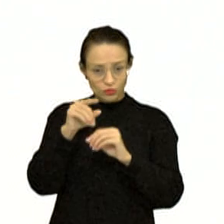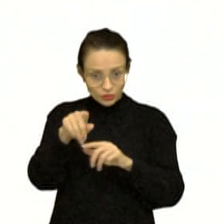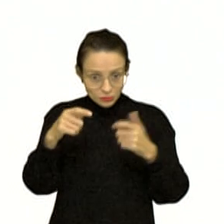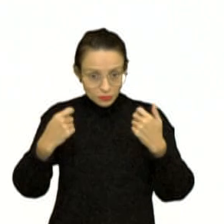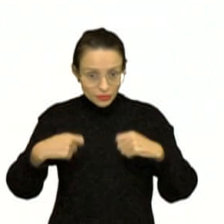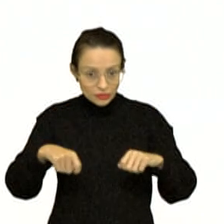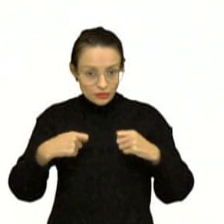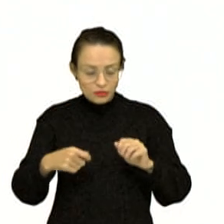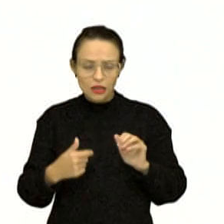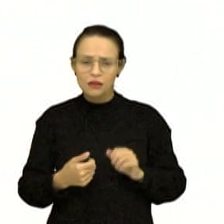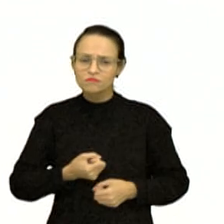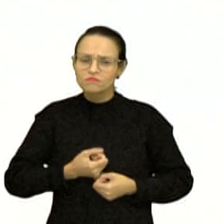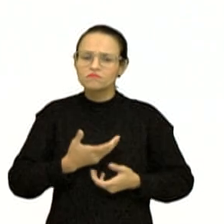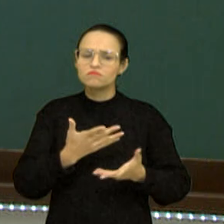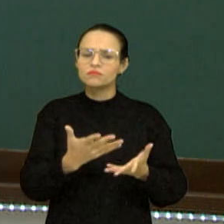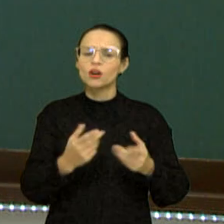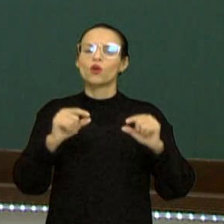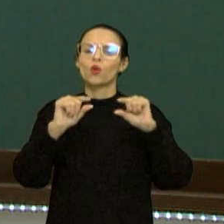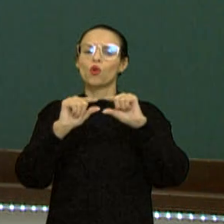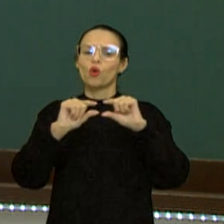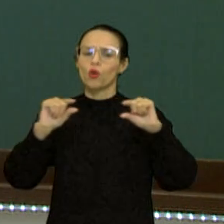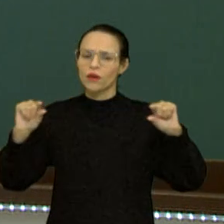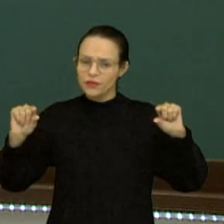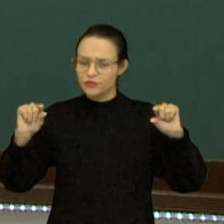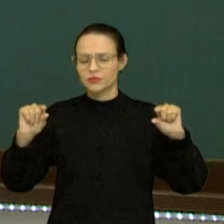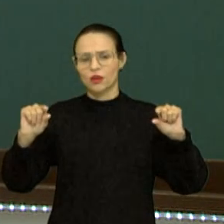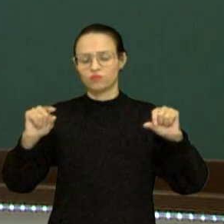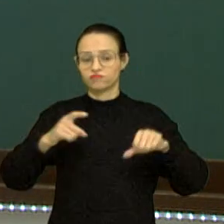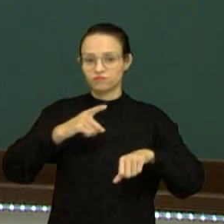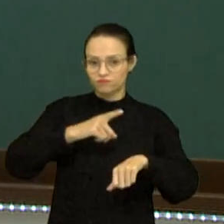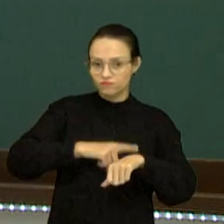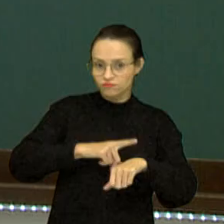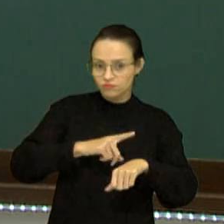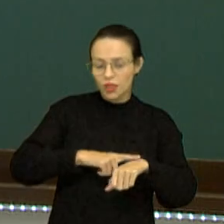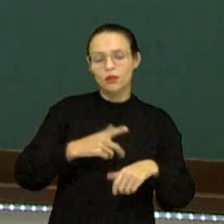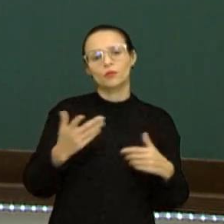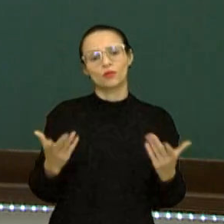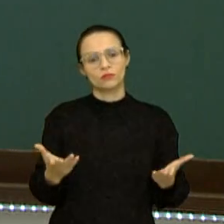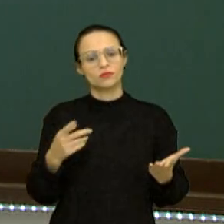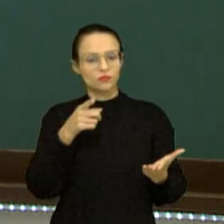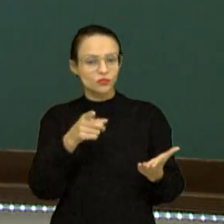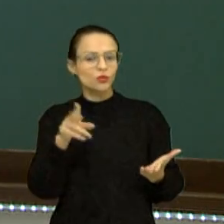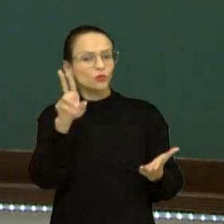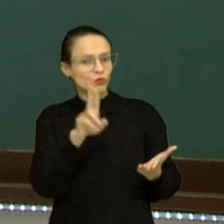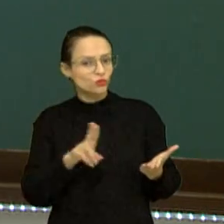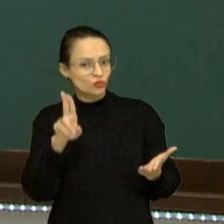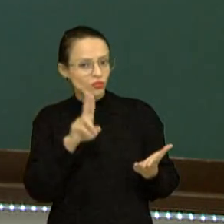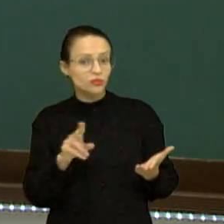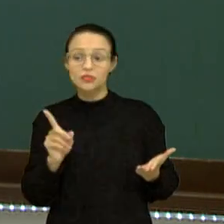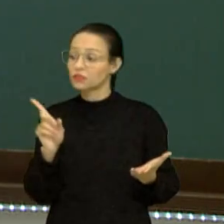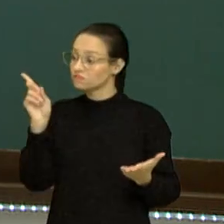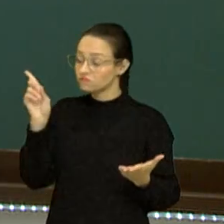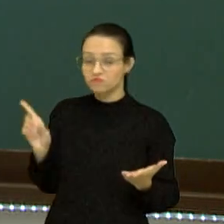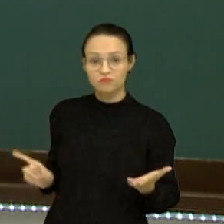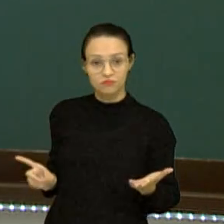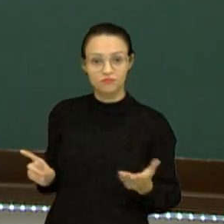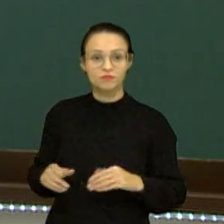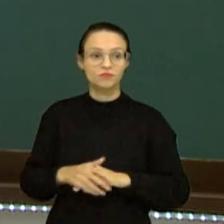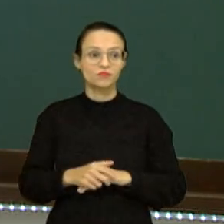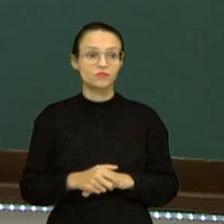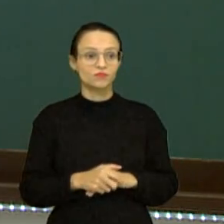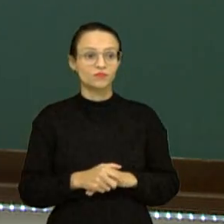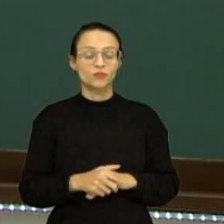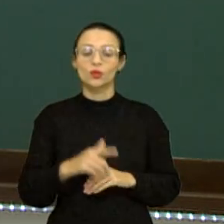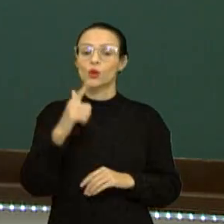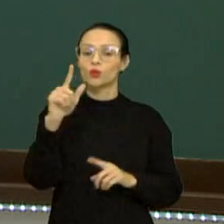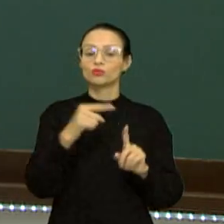precisar expressar uma oração de tempo, você vai utilizar uma delas. Um